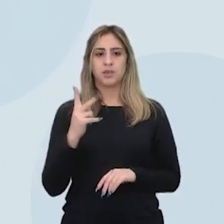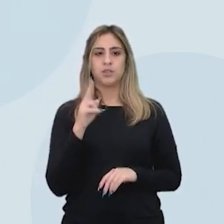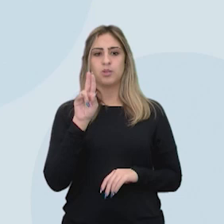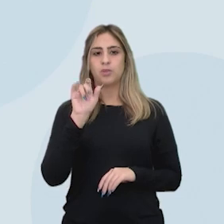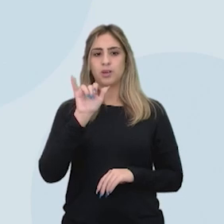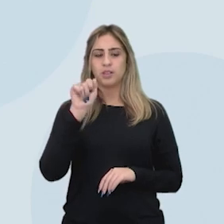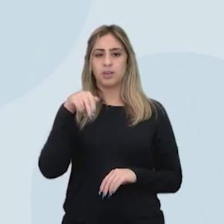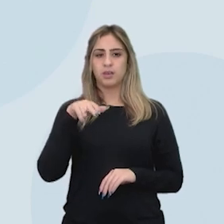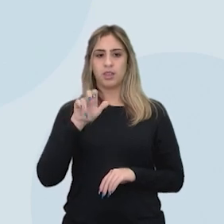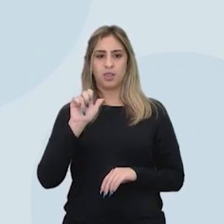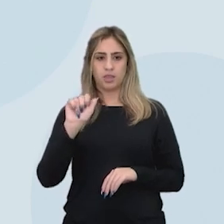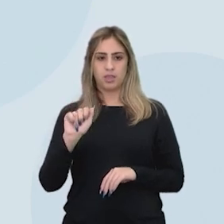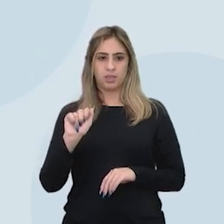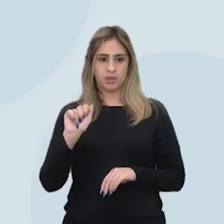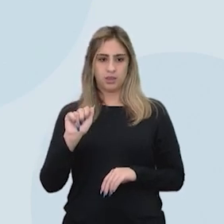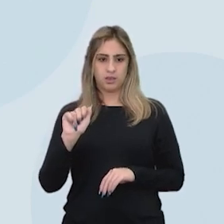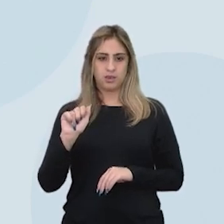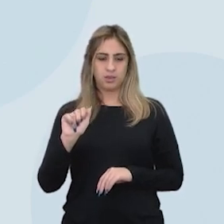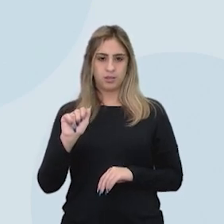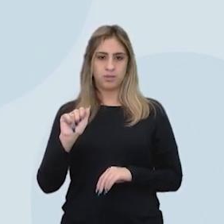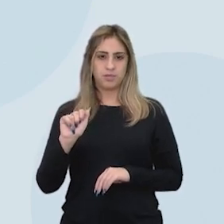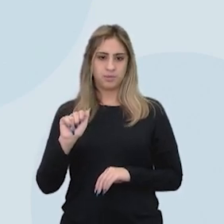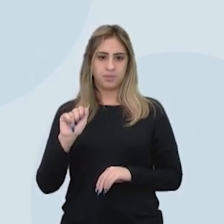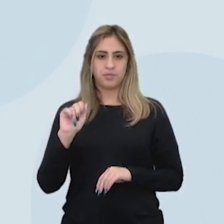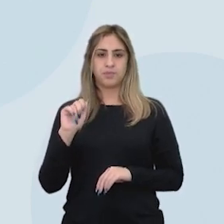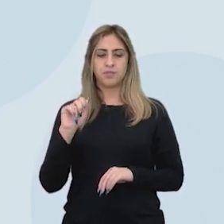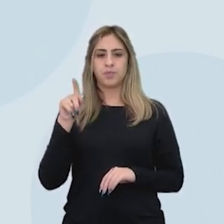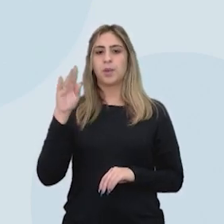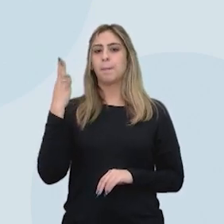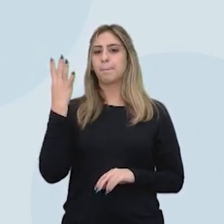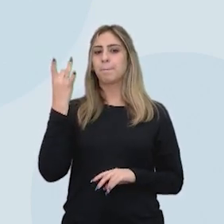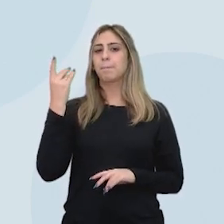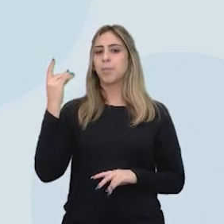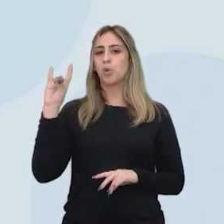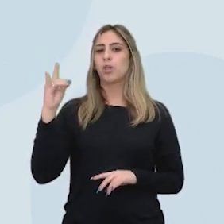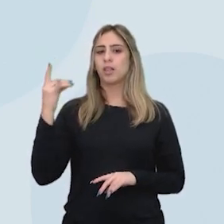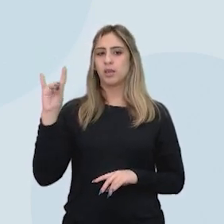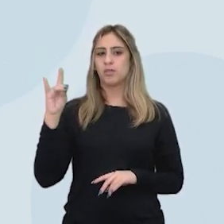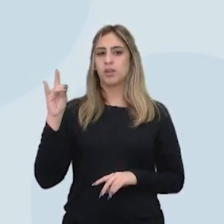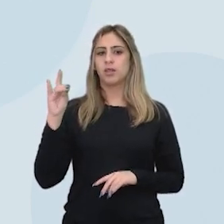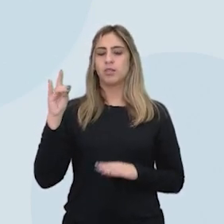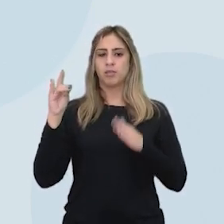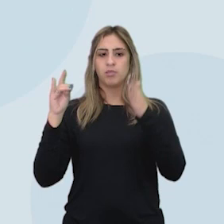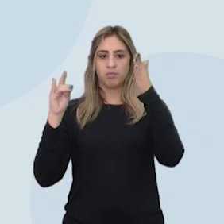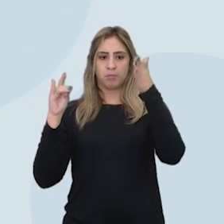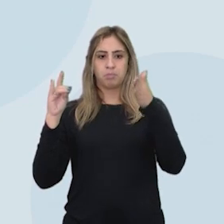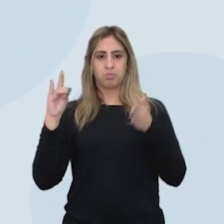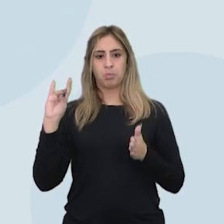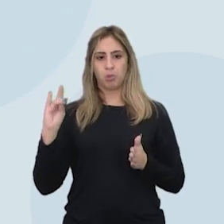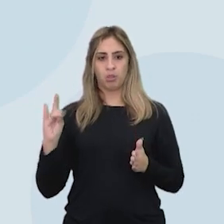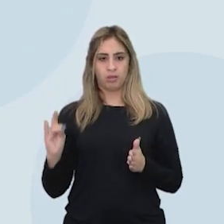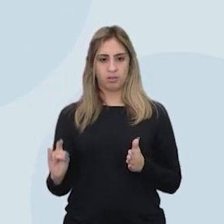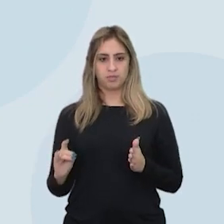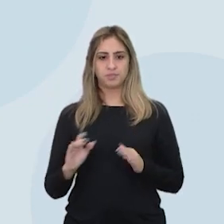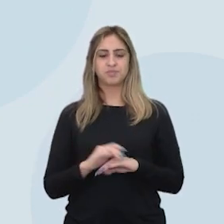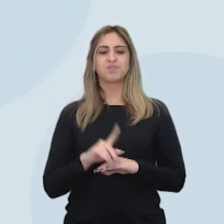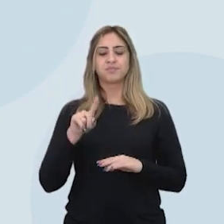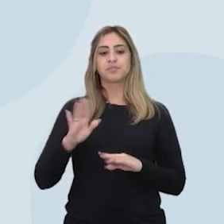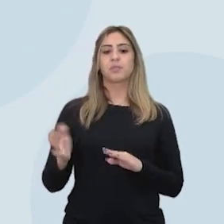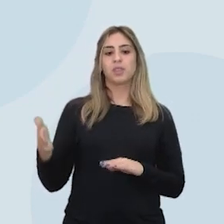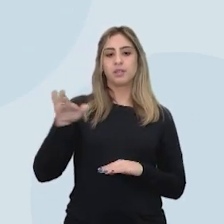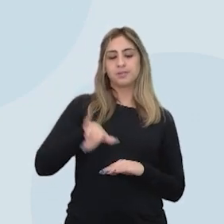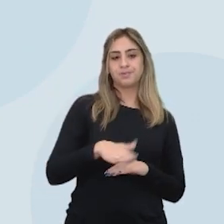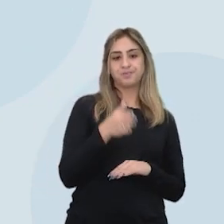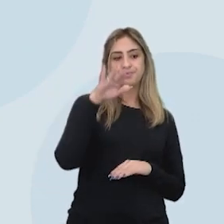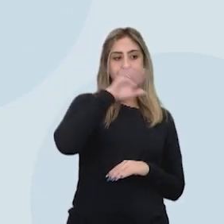Huayna Potosí. Isso, Huayna. Little Alpamayo, o Pequeno Alpamayo também no Peru. São montanhas, assim, que